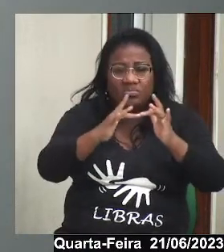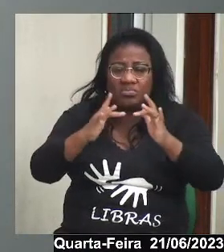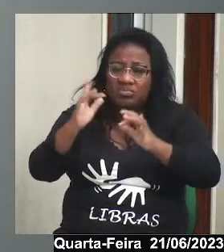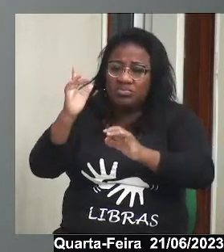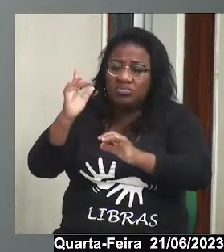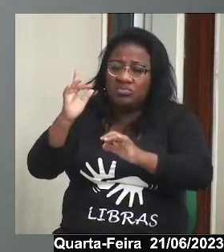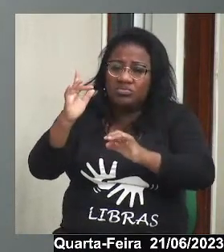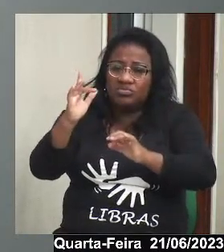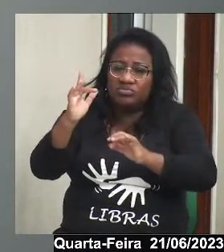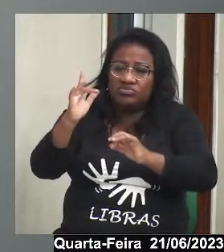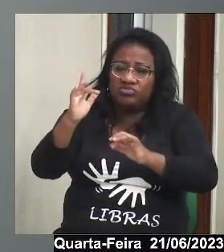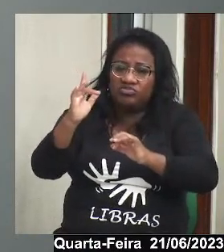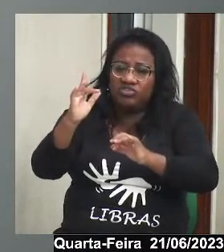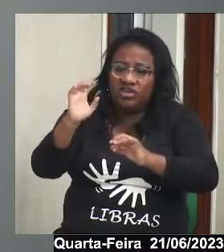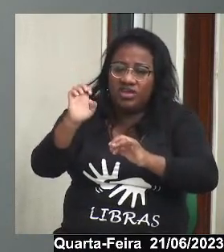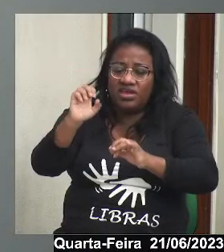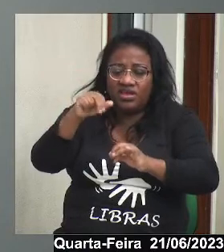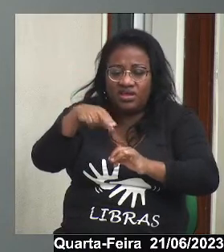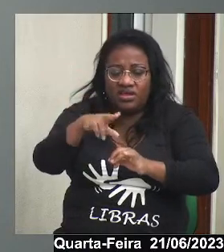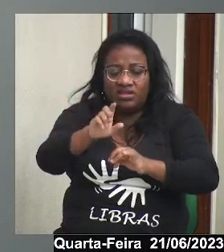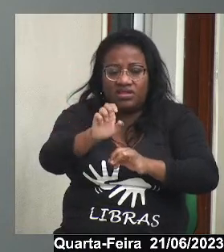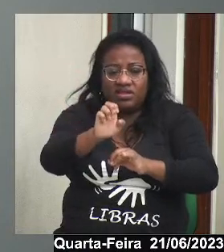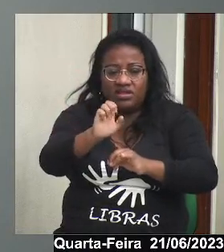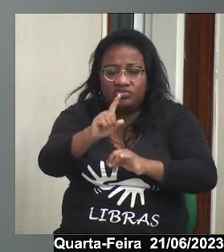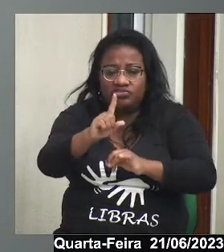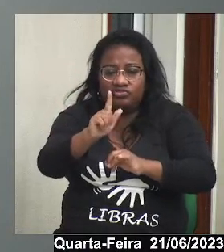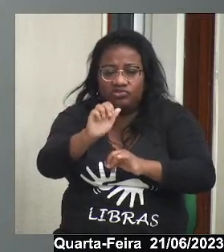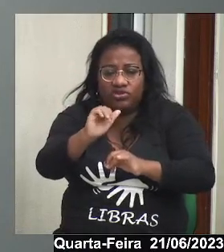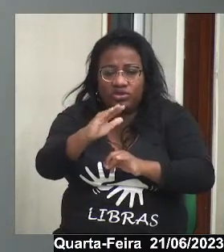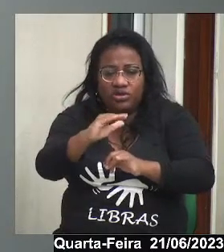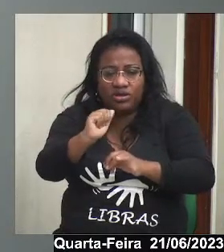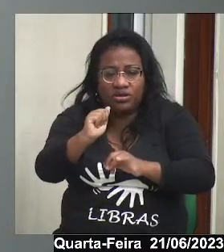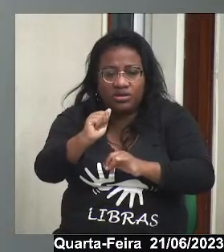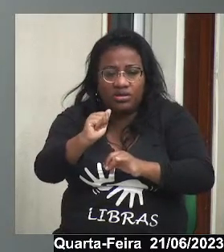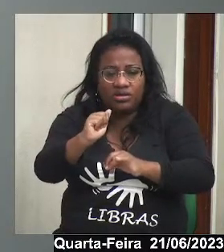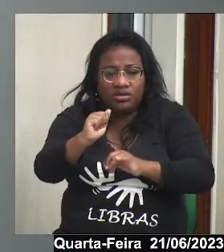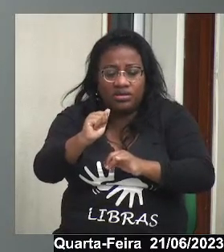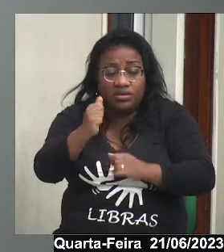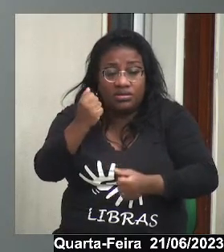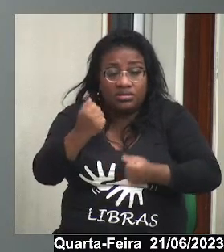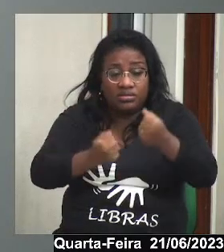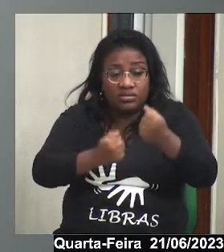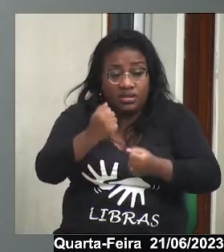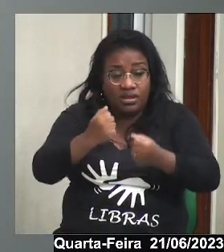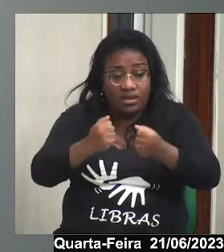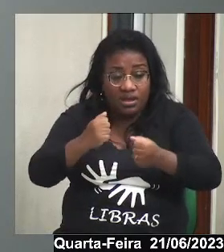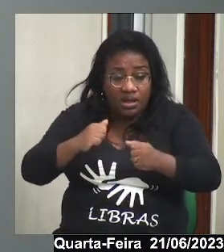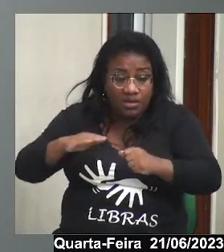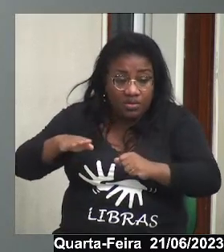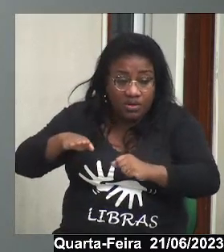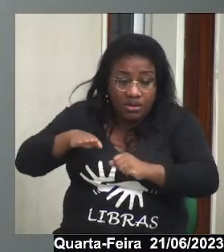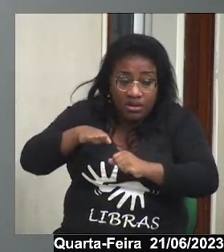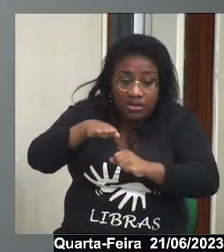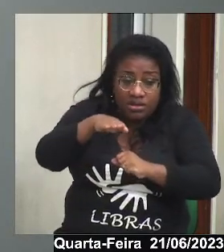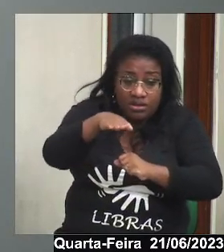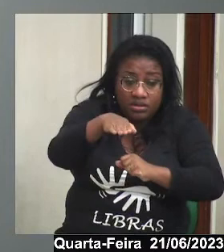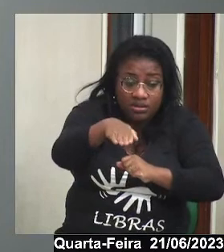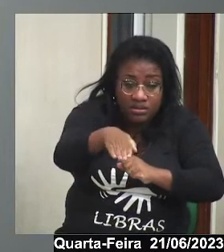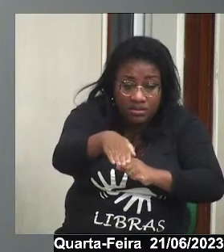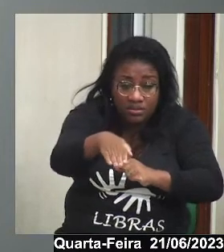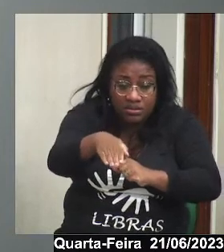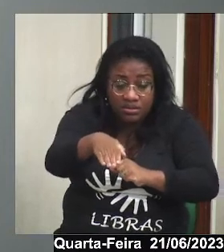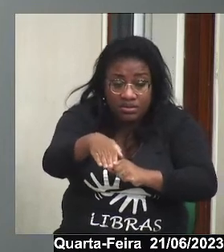de trânsito de carro para montar e desmontar a barraca. Tem carro, senhores, estacionando dentro do